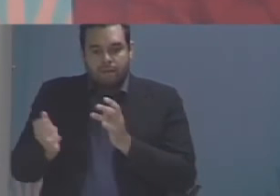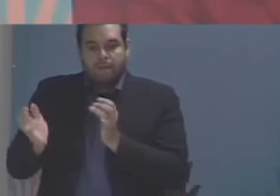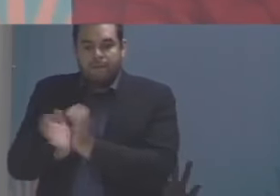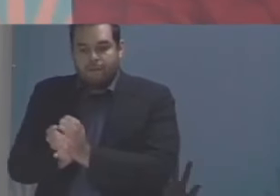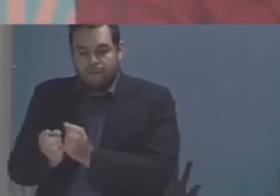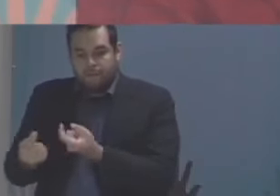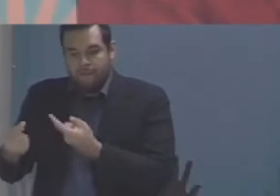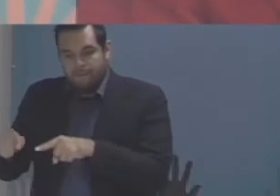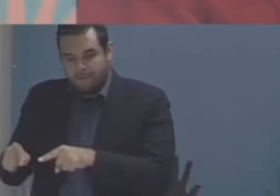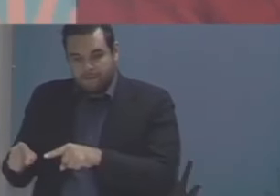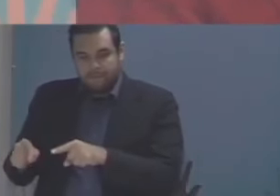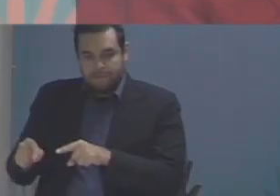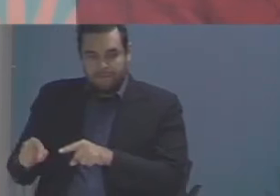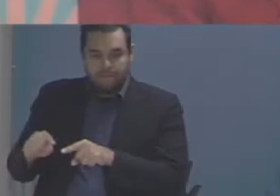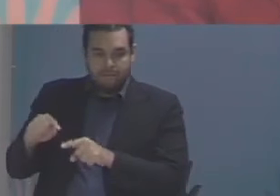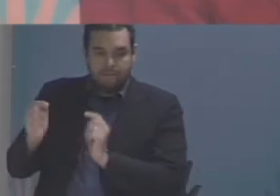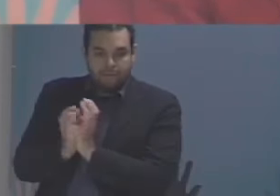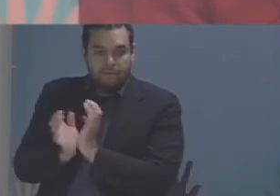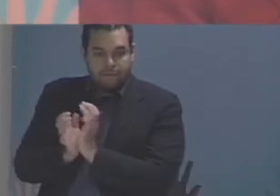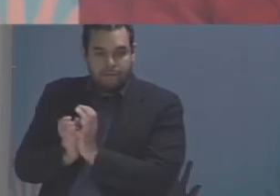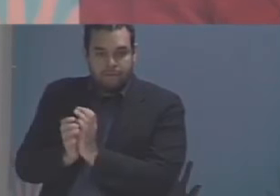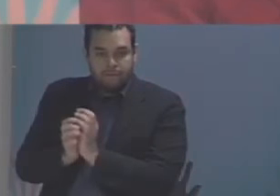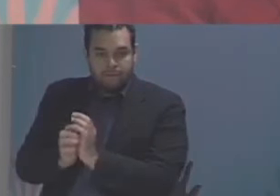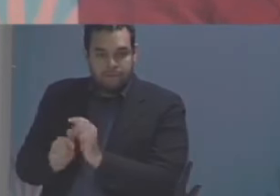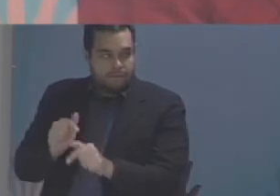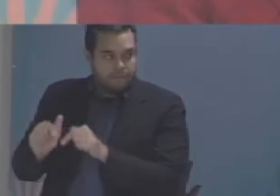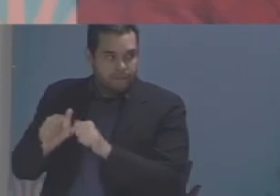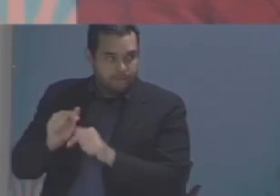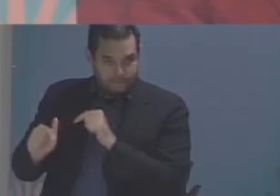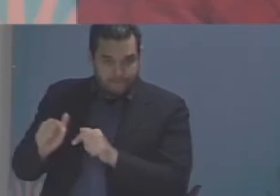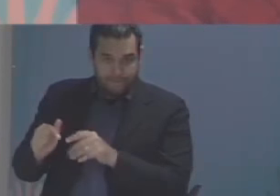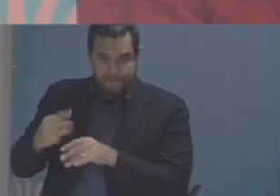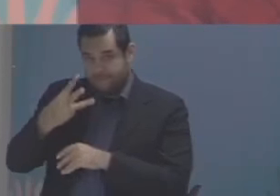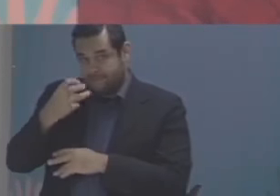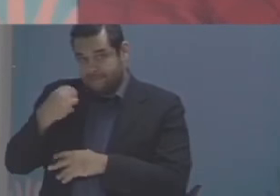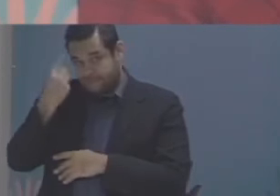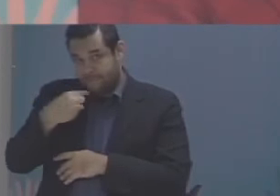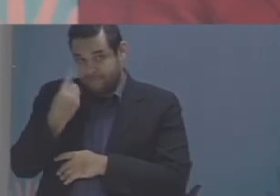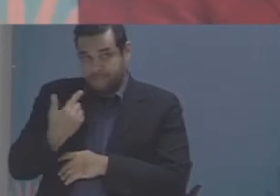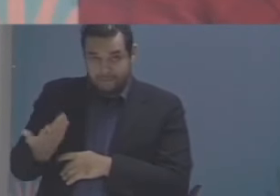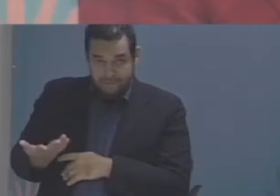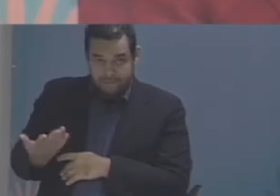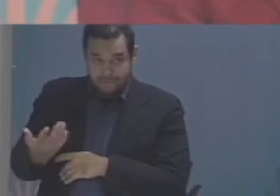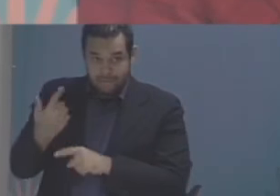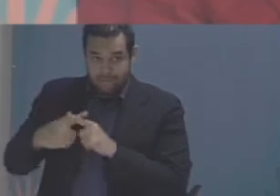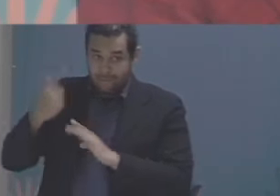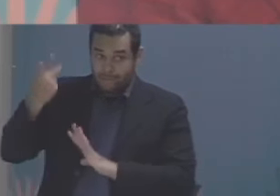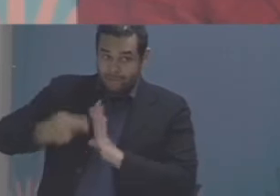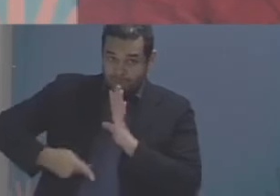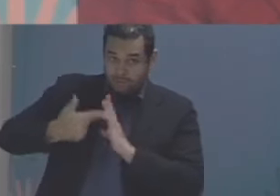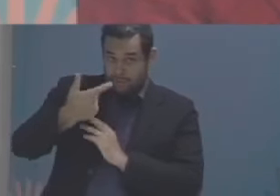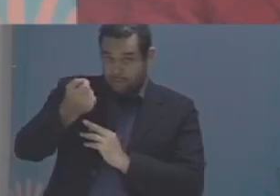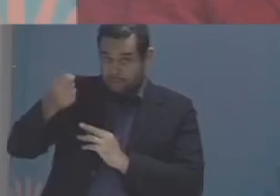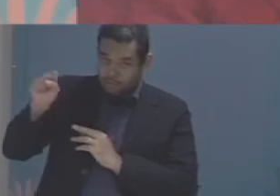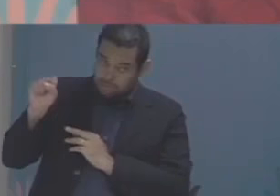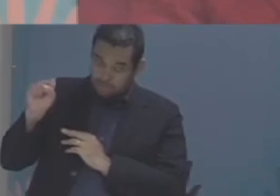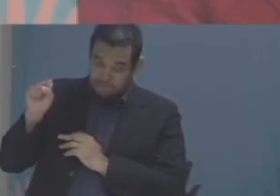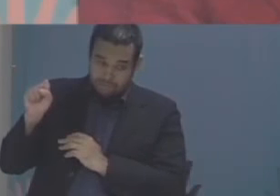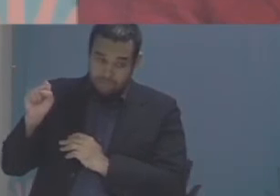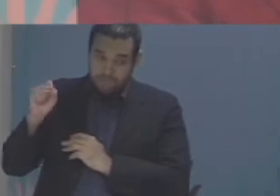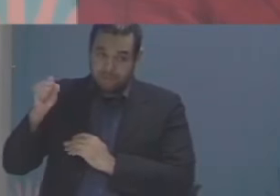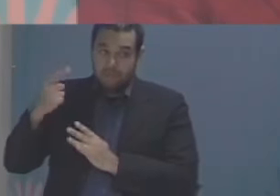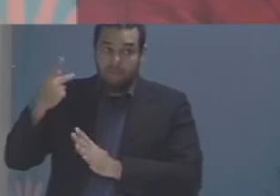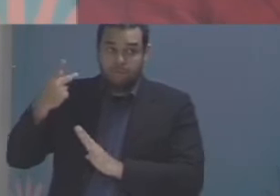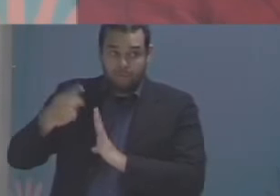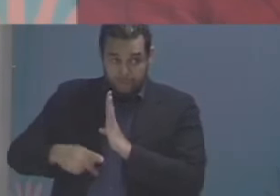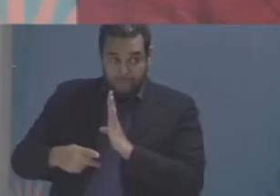que é contra, mas é o grupo que é contra e que tocou a luta, inclusive, das 30 horas. Né? Não podemos esquecer que o projeto é de 2008, o